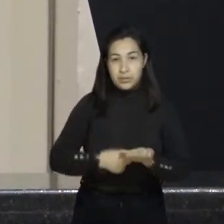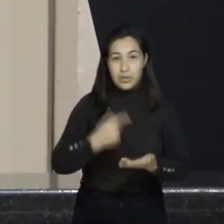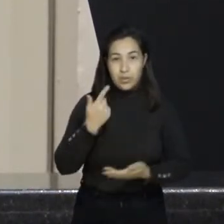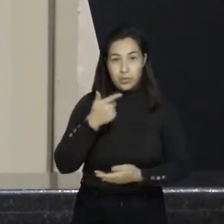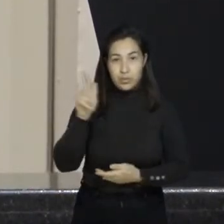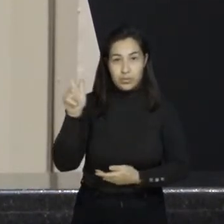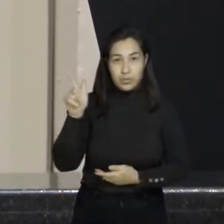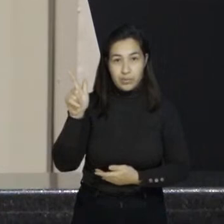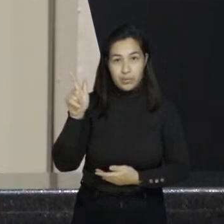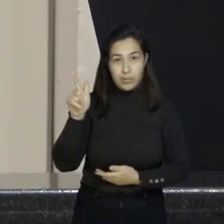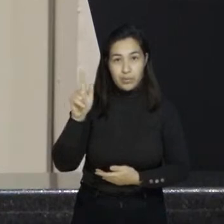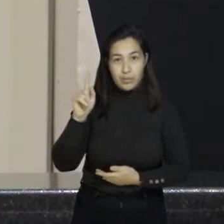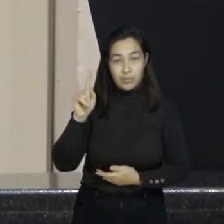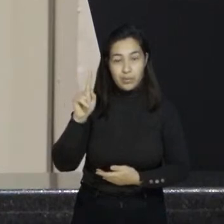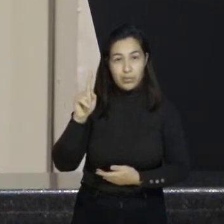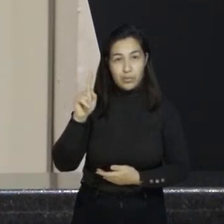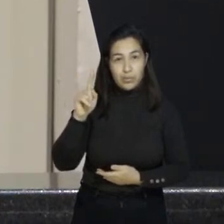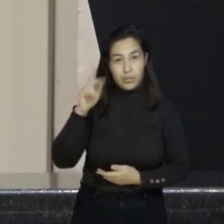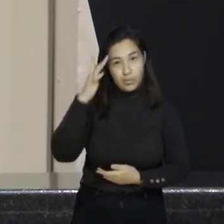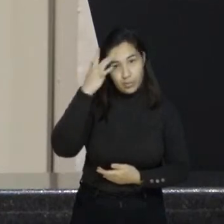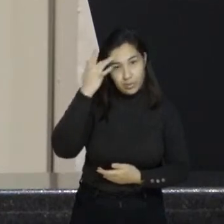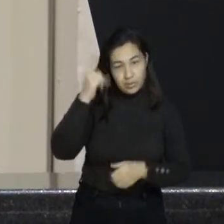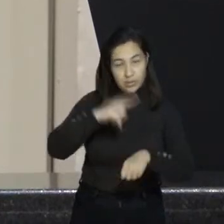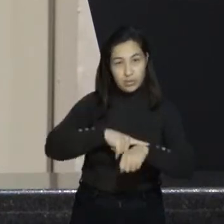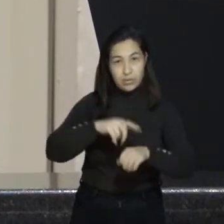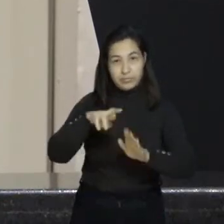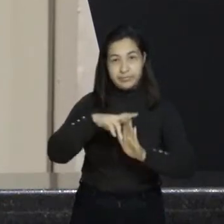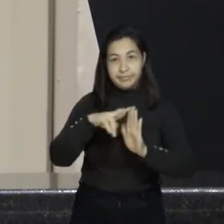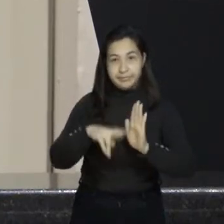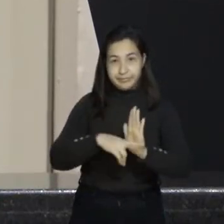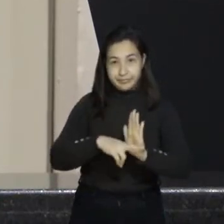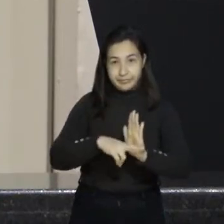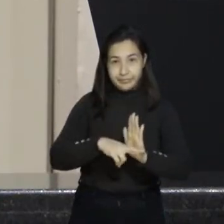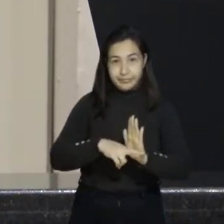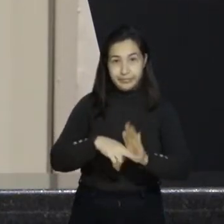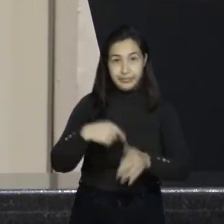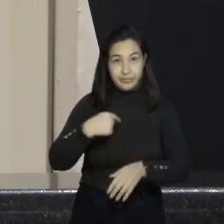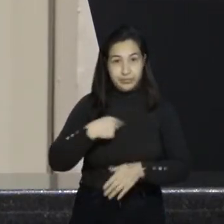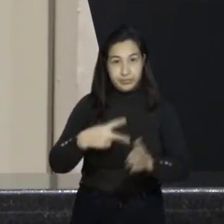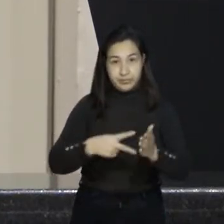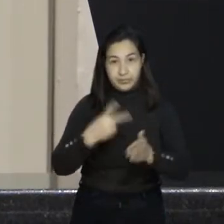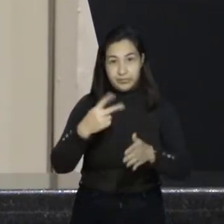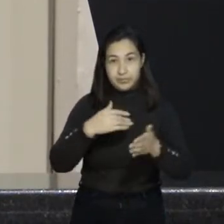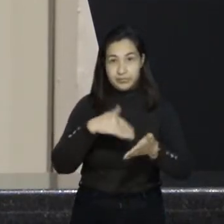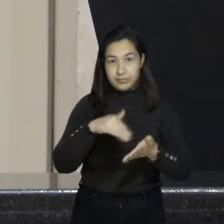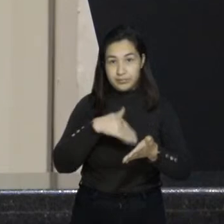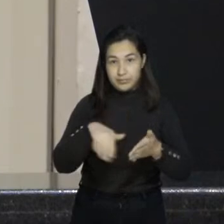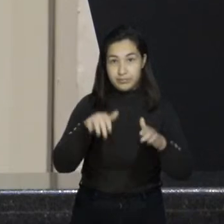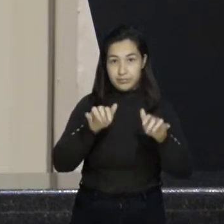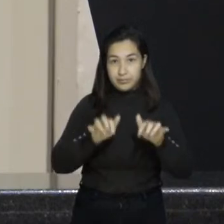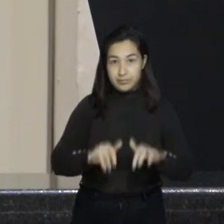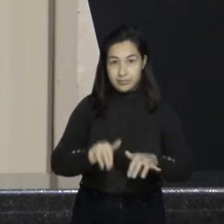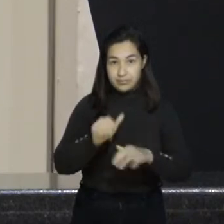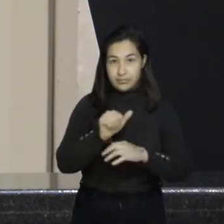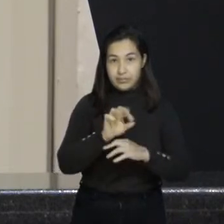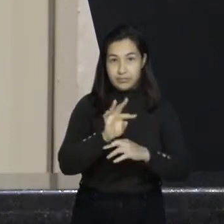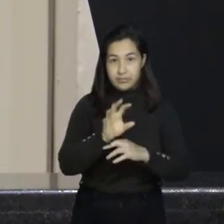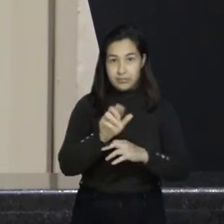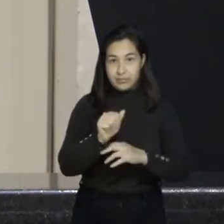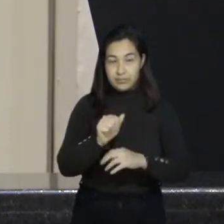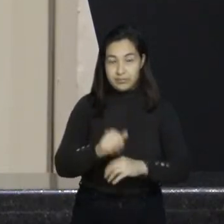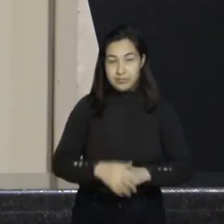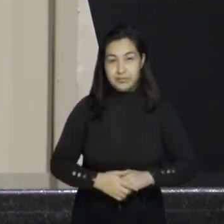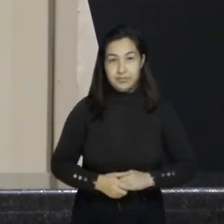convocou outra ordinária para amanhã no horário regimental para constar o segundo secretário lá vem apresentar